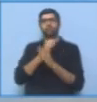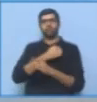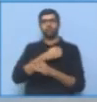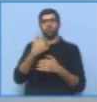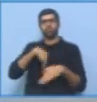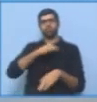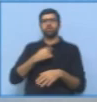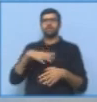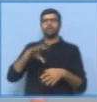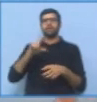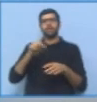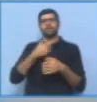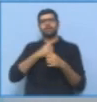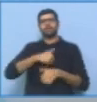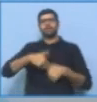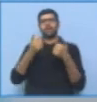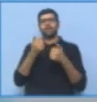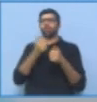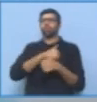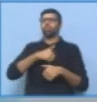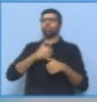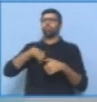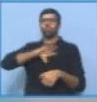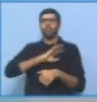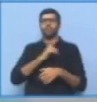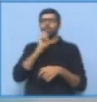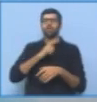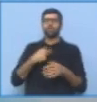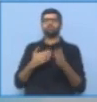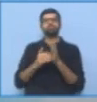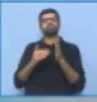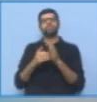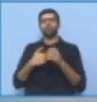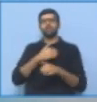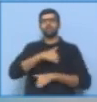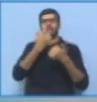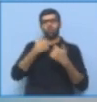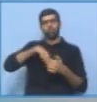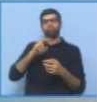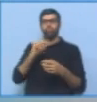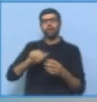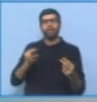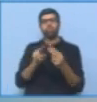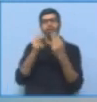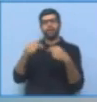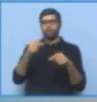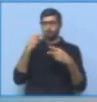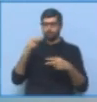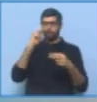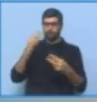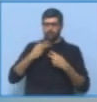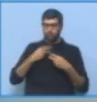Coimbra pudesse haver uma espécie de pausa urbana onde nós nos encontramos e temos esse espaço de encontro, consigo mesmo, com os